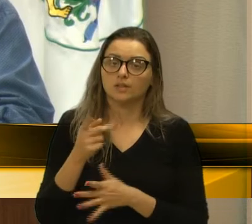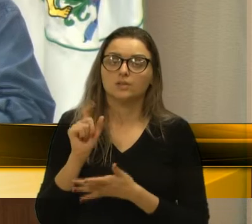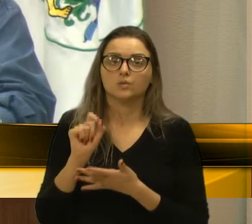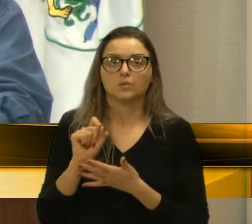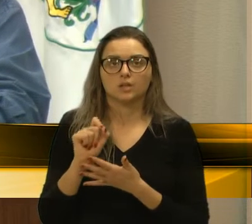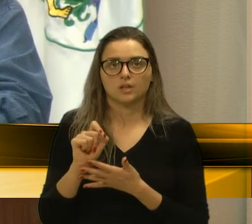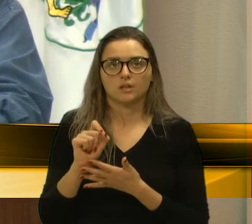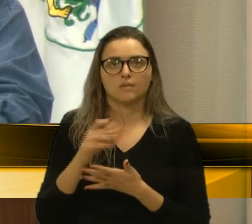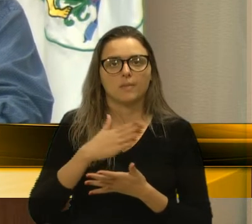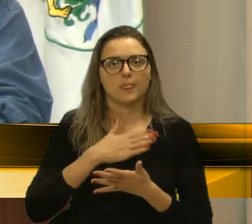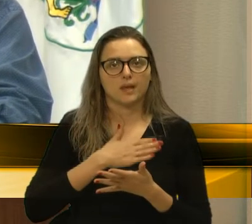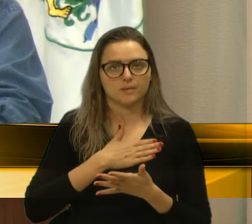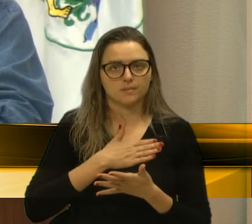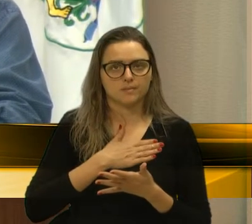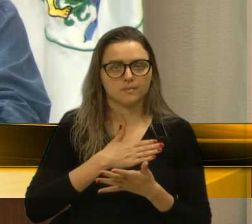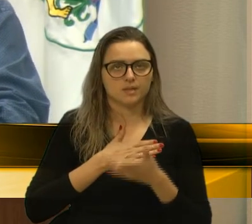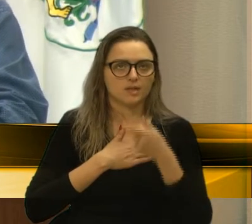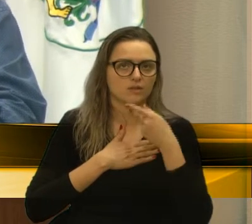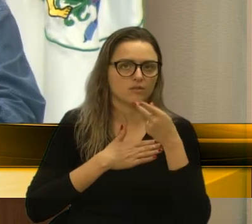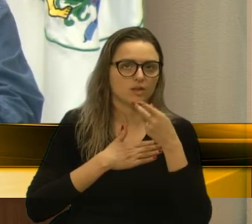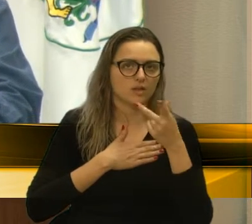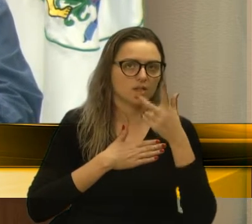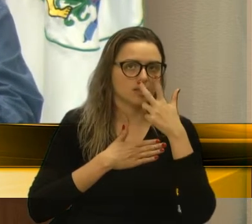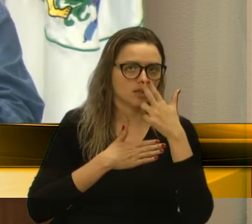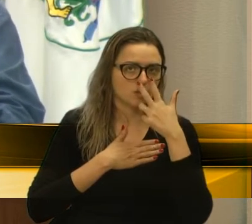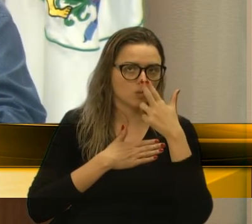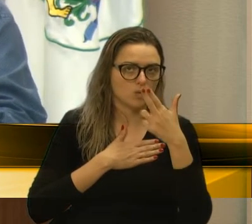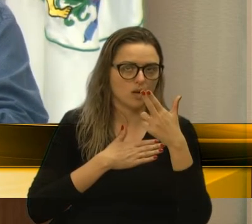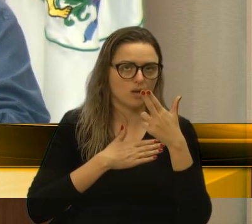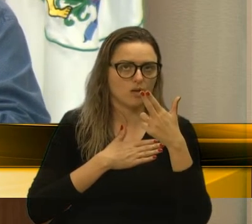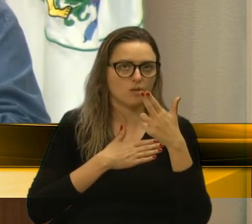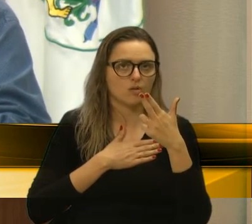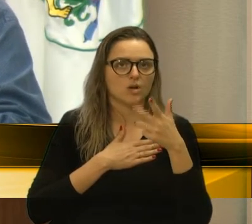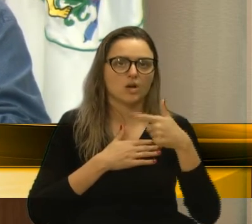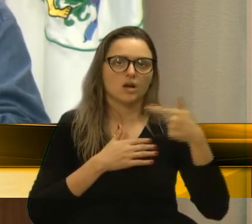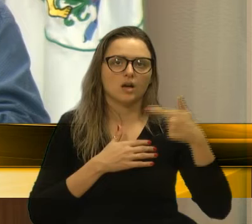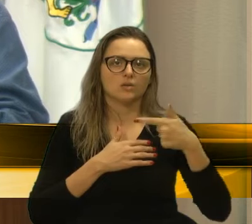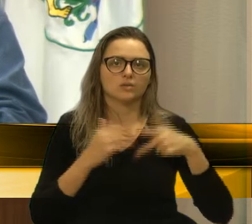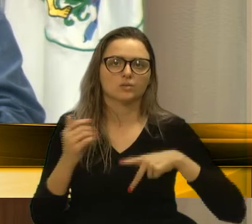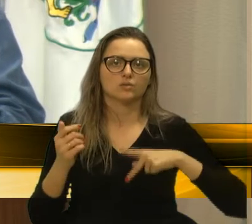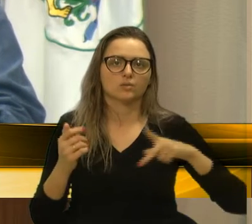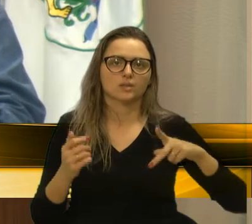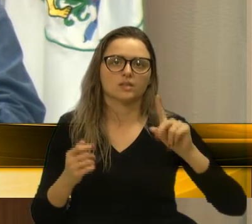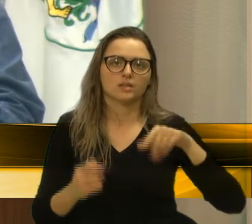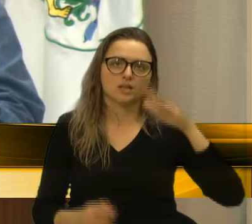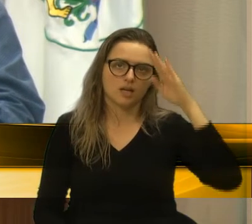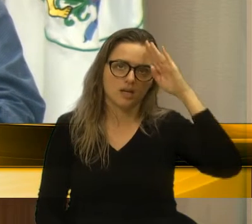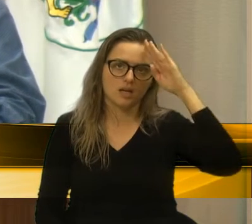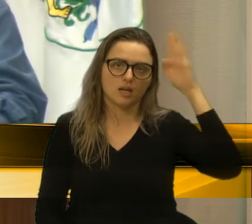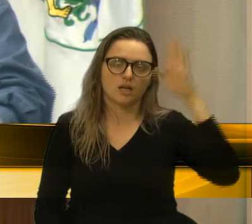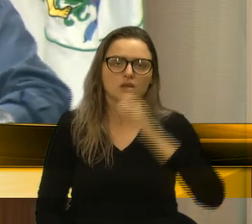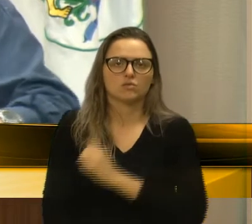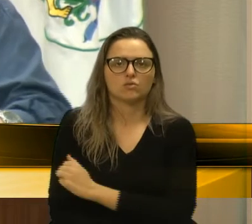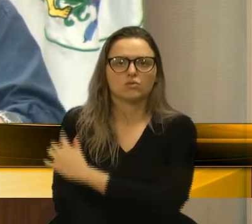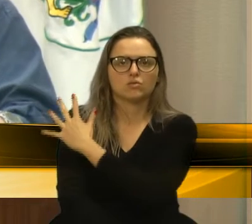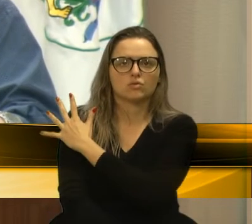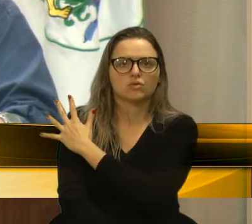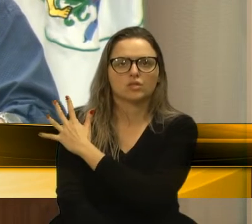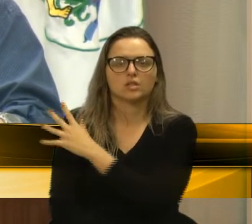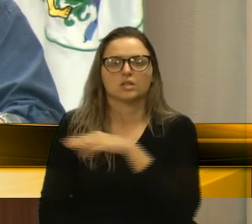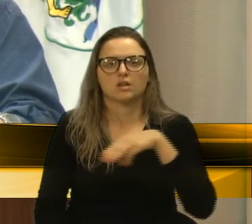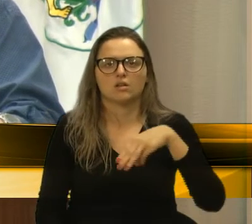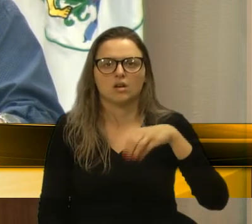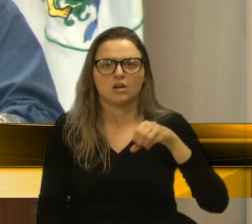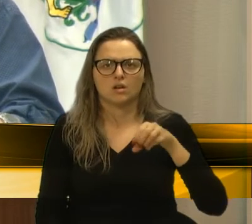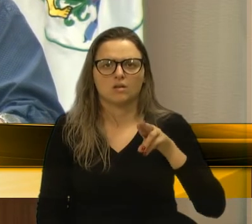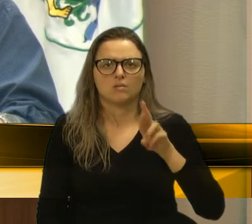fazendo minhas palavras do vice-presidente, coincidentemente um general Mourão, onde ele diz o